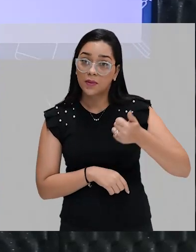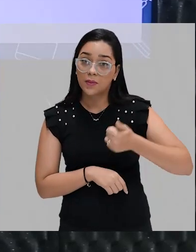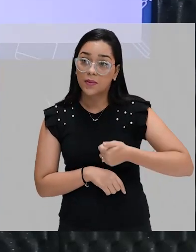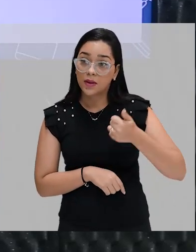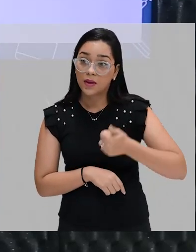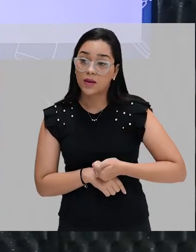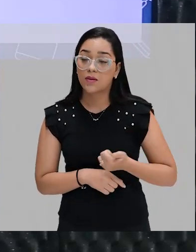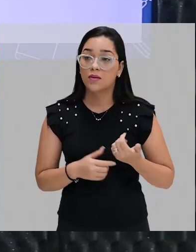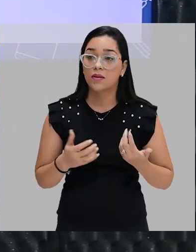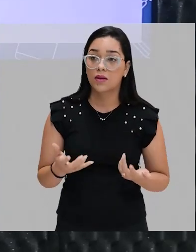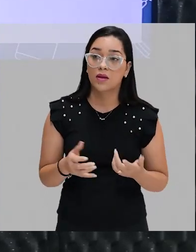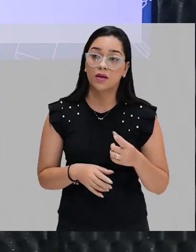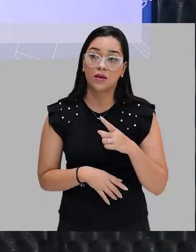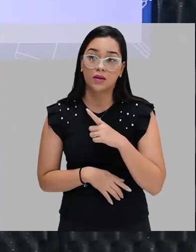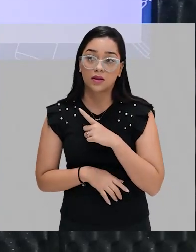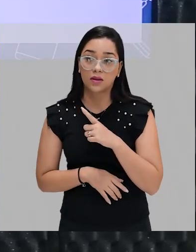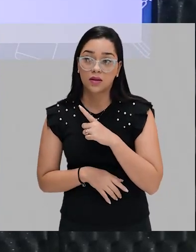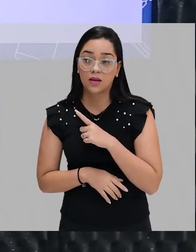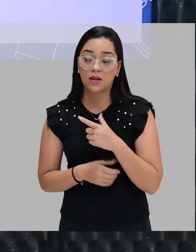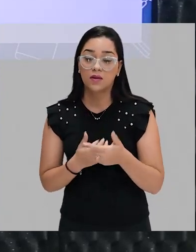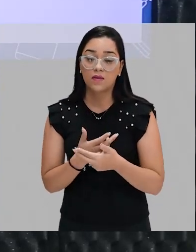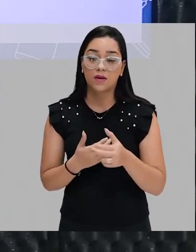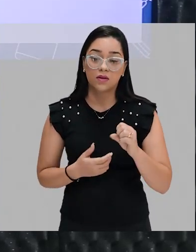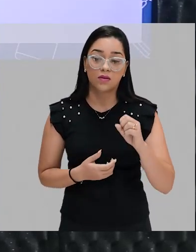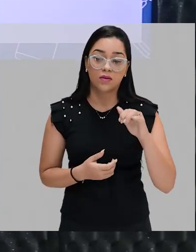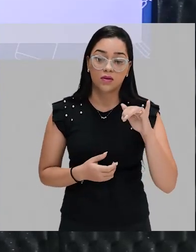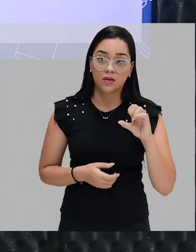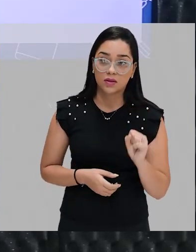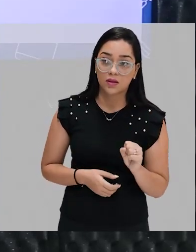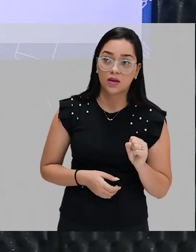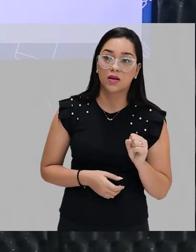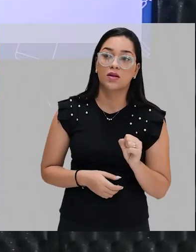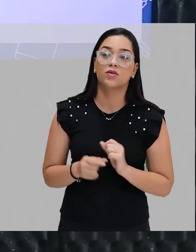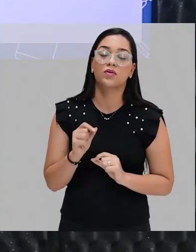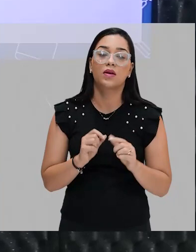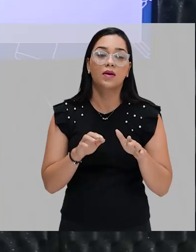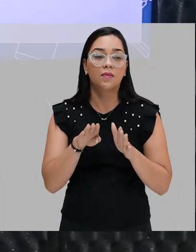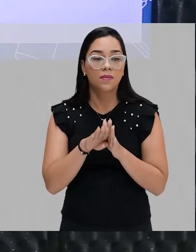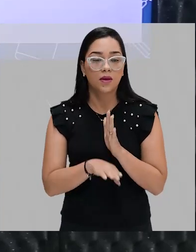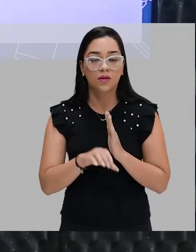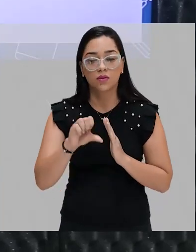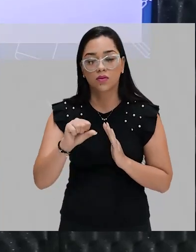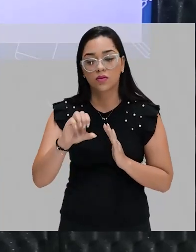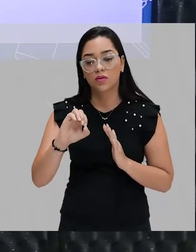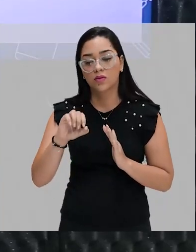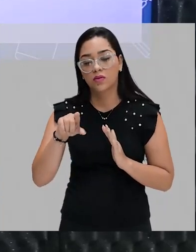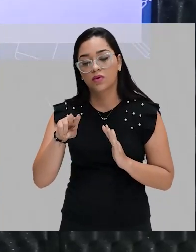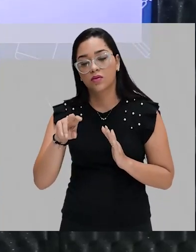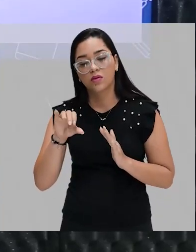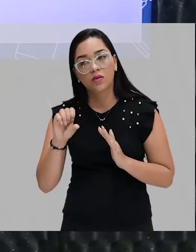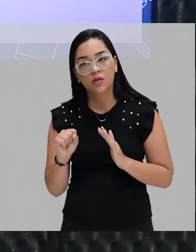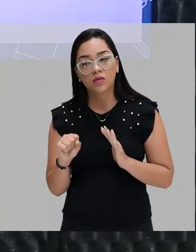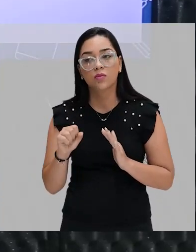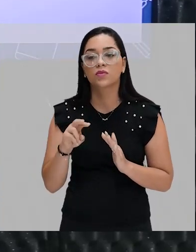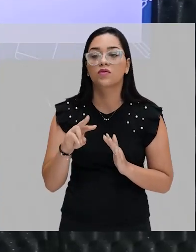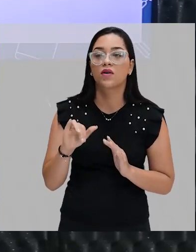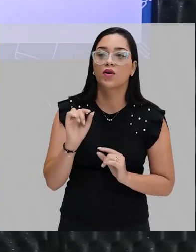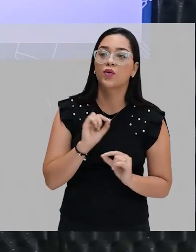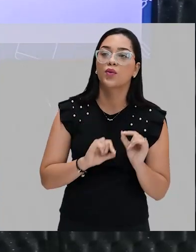primeiramente, certo? Aqueles sais menos solúveis. Então, aqueles menos solúveis